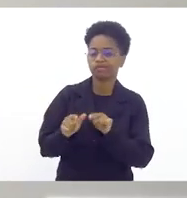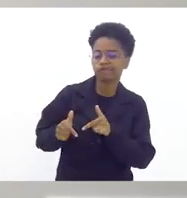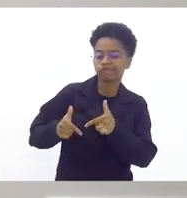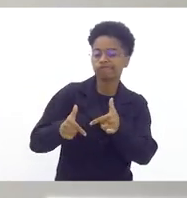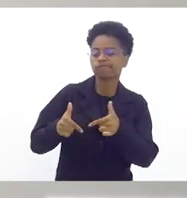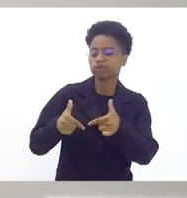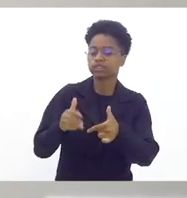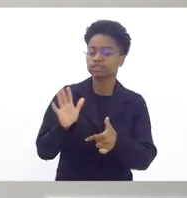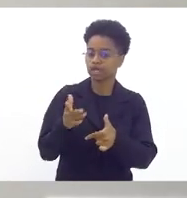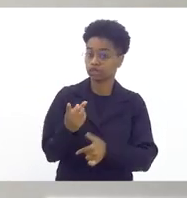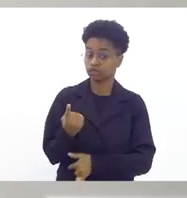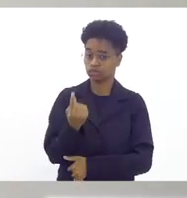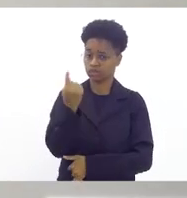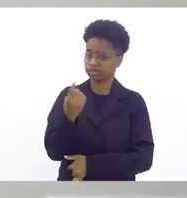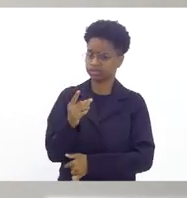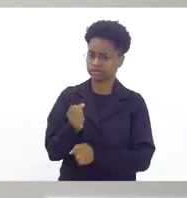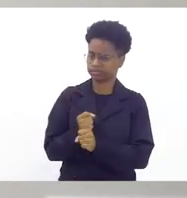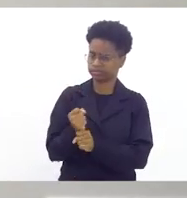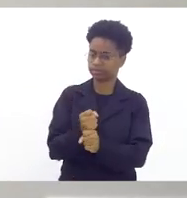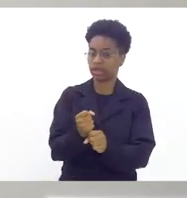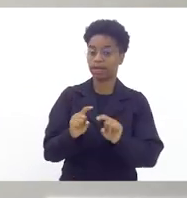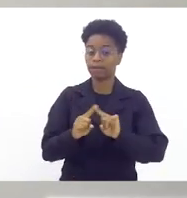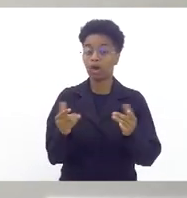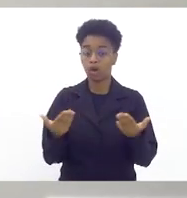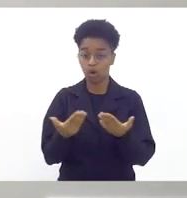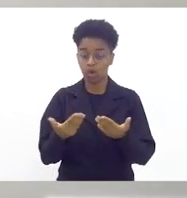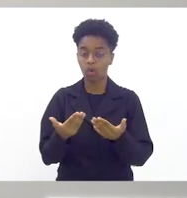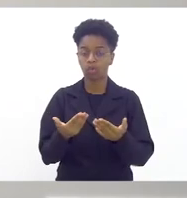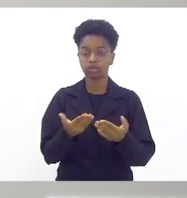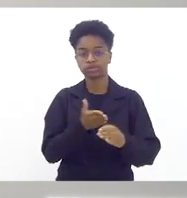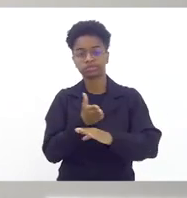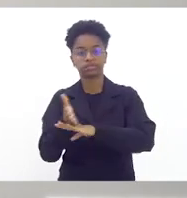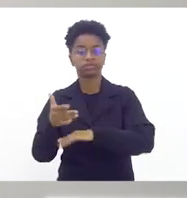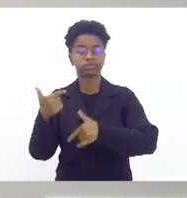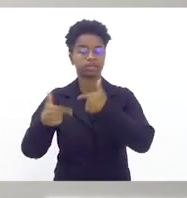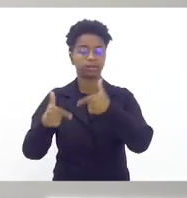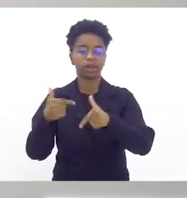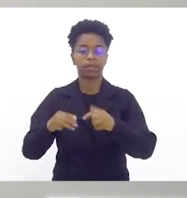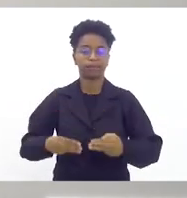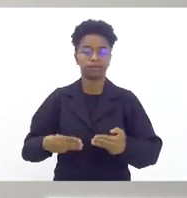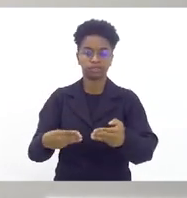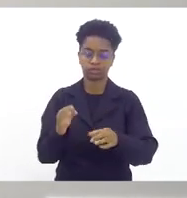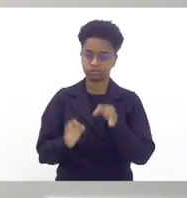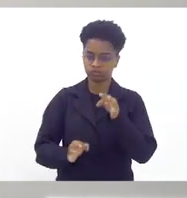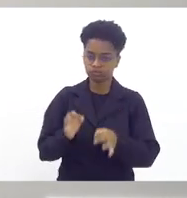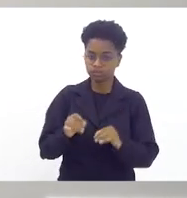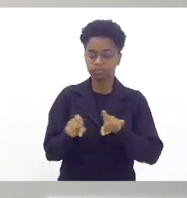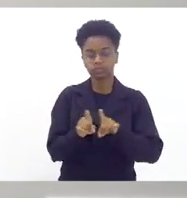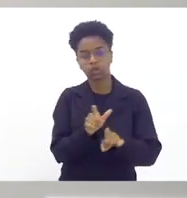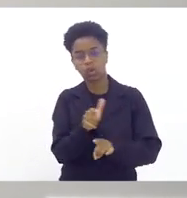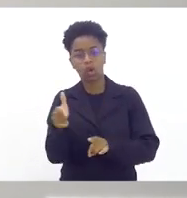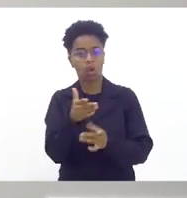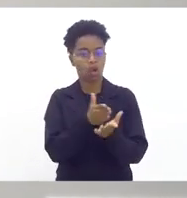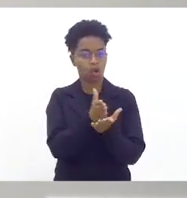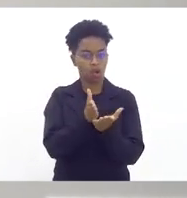defensora... e hoje está no Ministério da Justiça, lá em outras frentes, também combatendo a